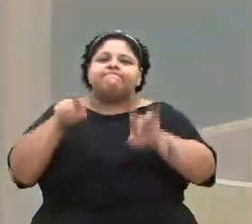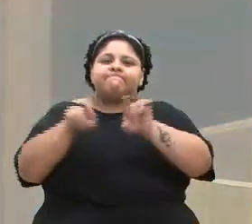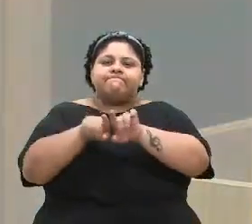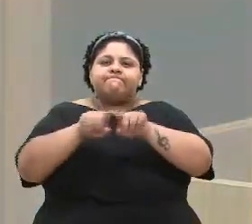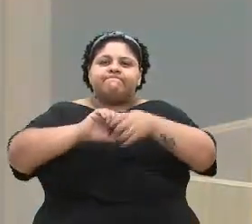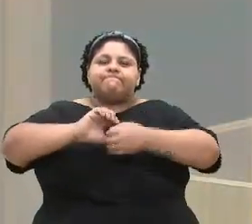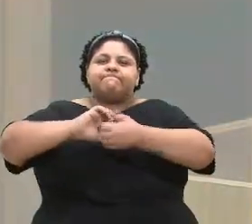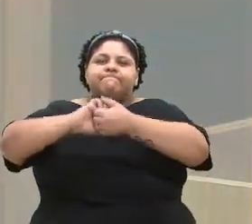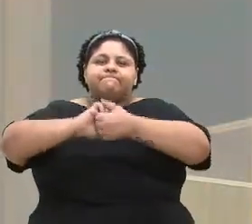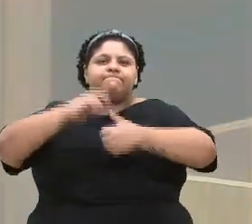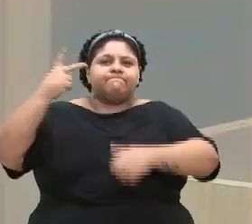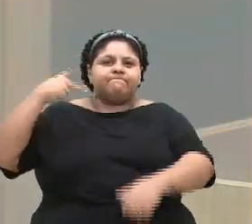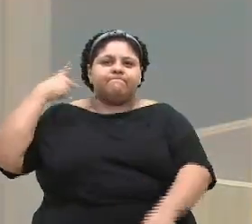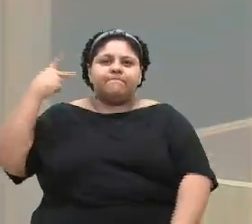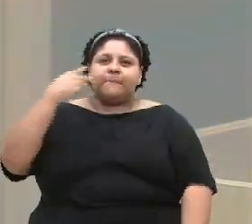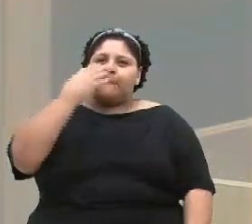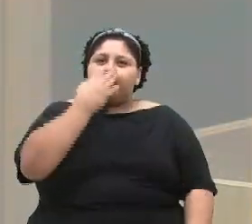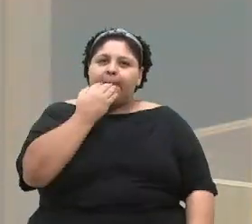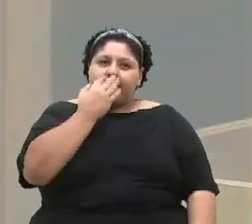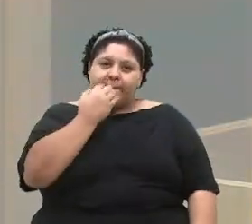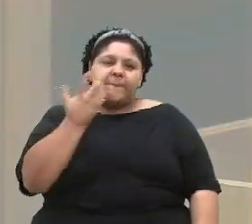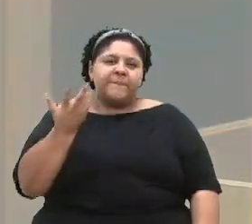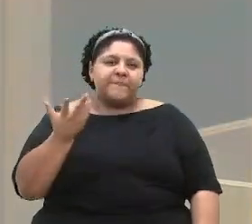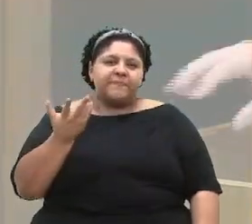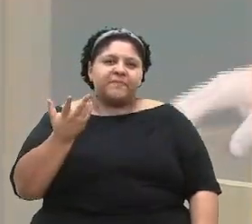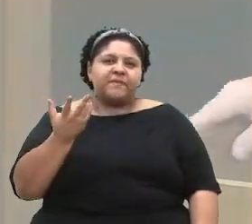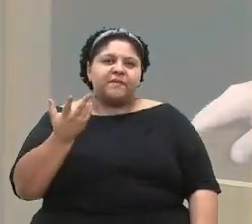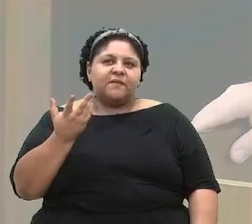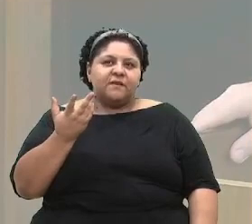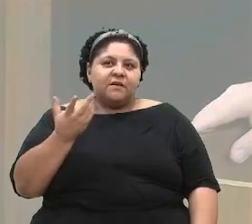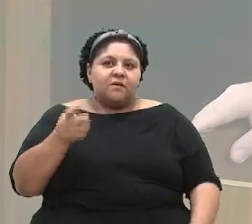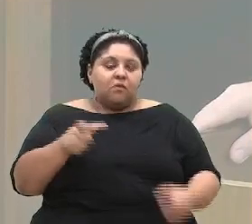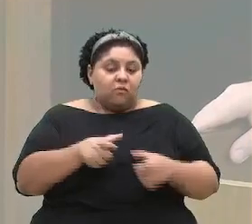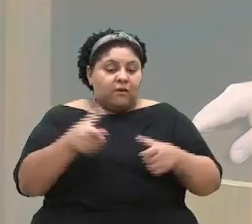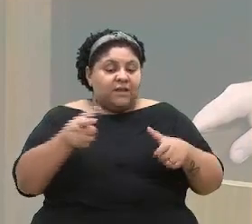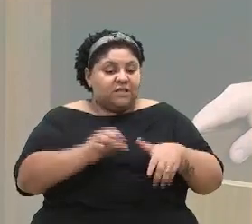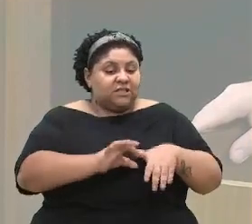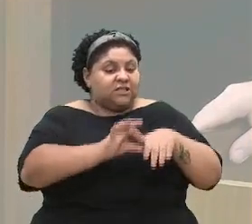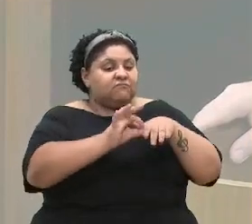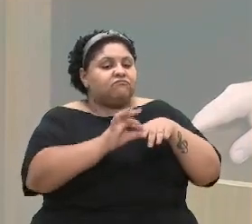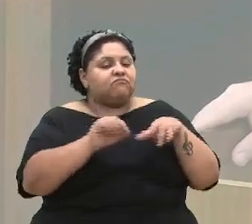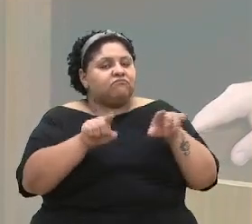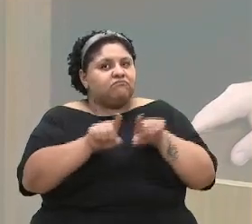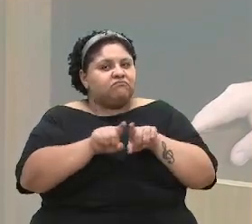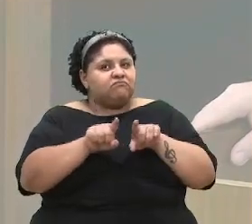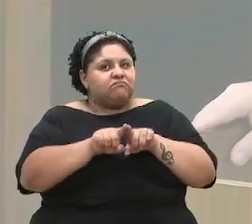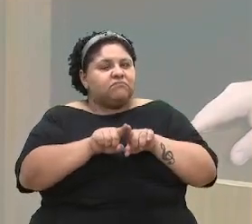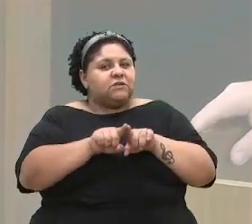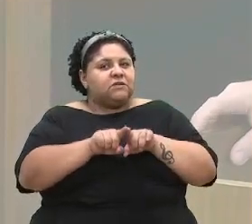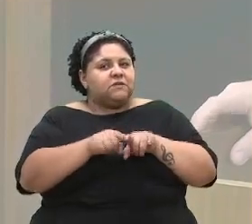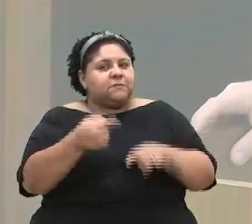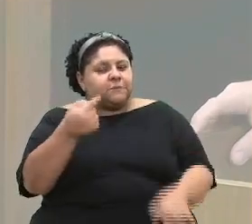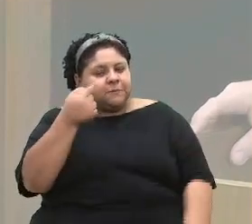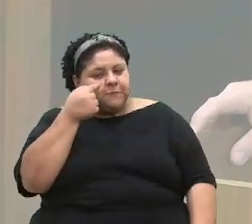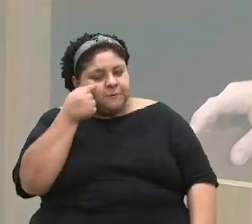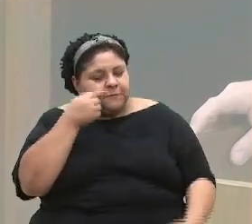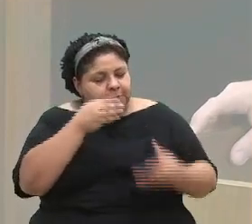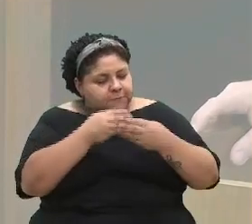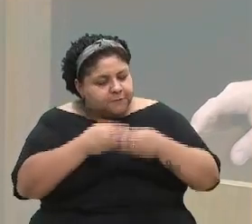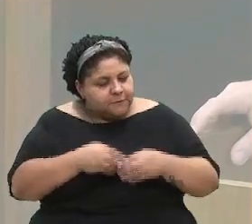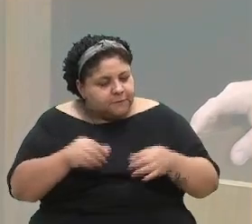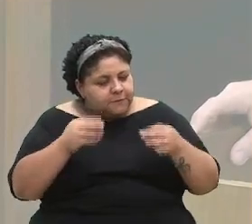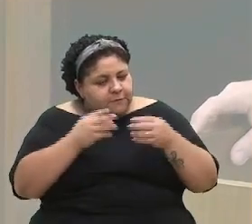vereador Camilles, porque o vereador Camilles é um grande líder comunitário que também tem um olhar sensível à